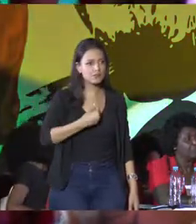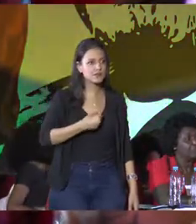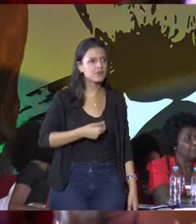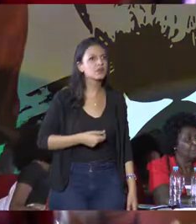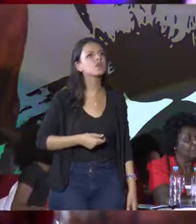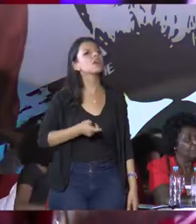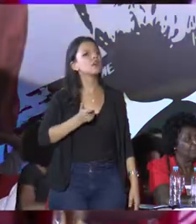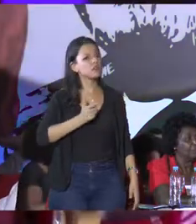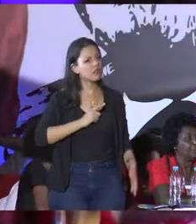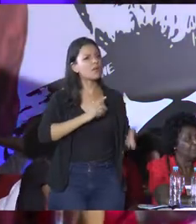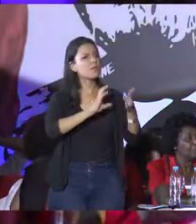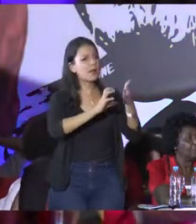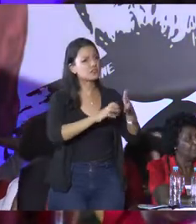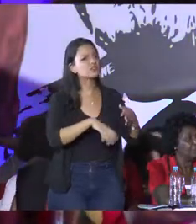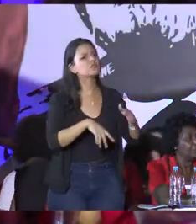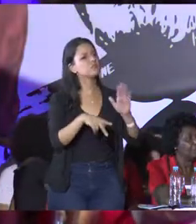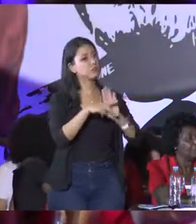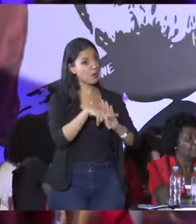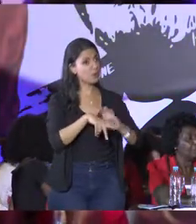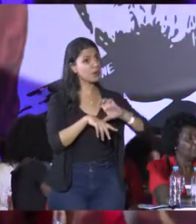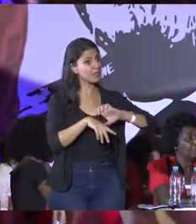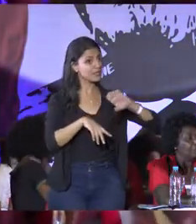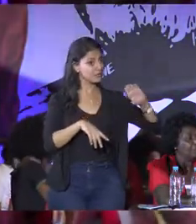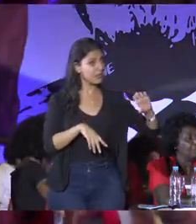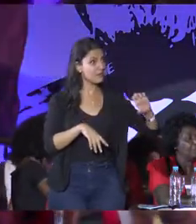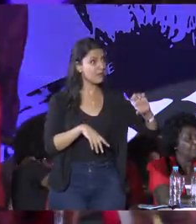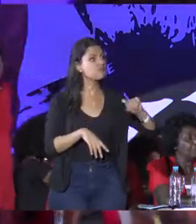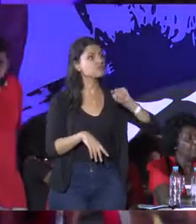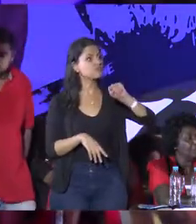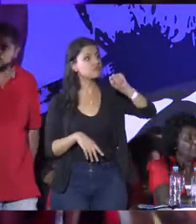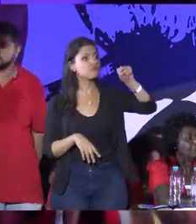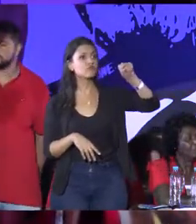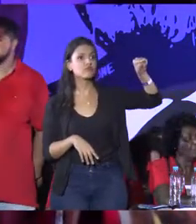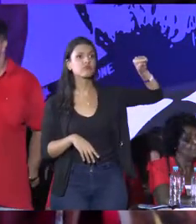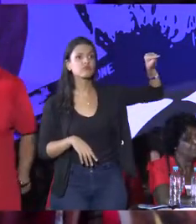partidos de esquerda que são,